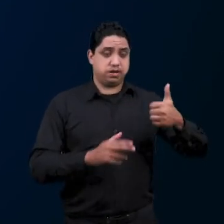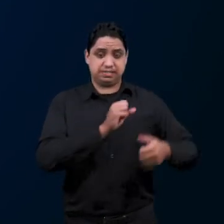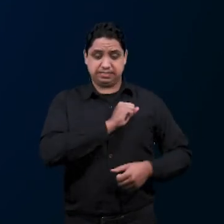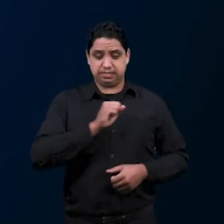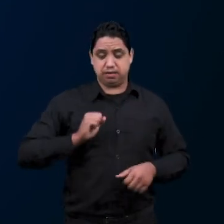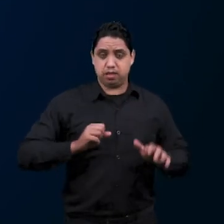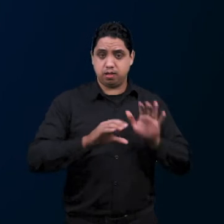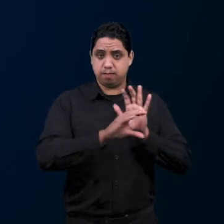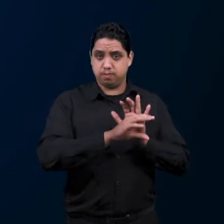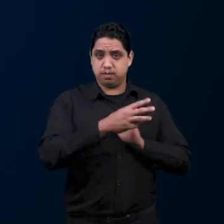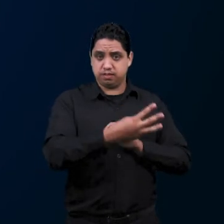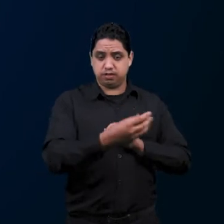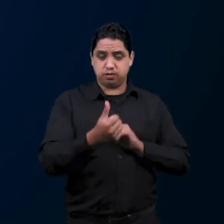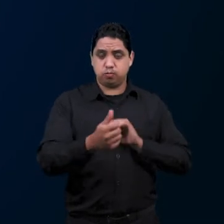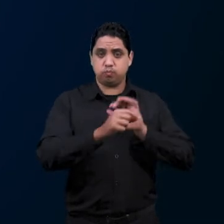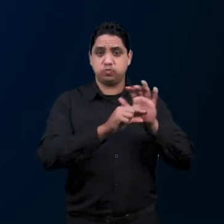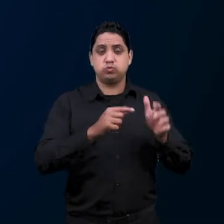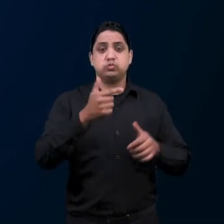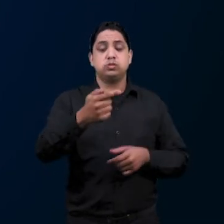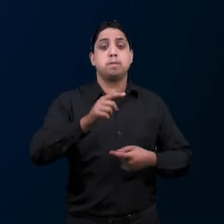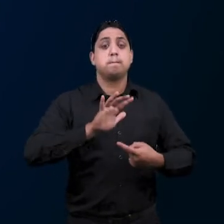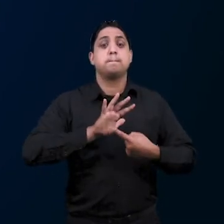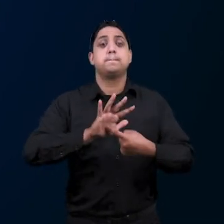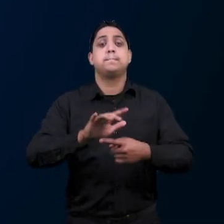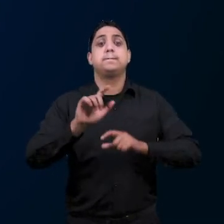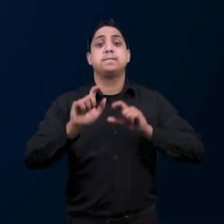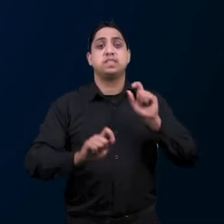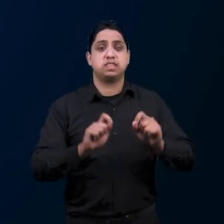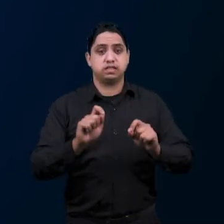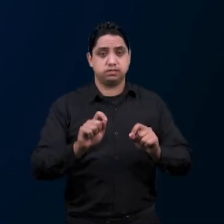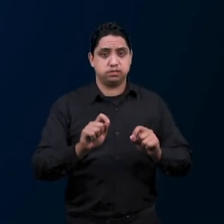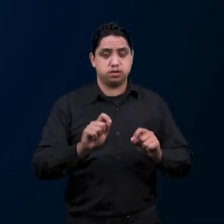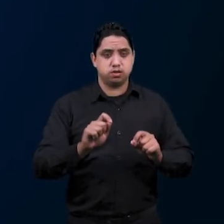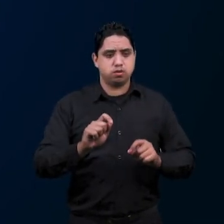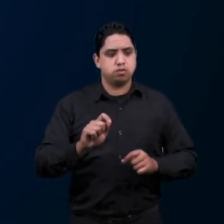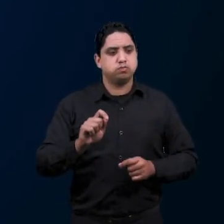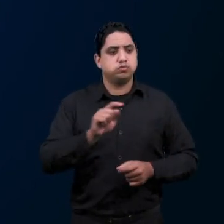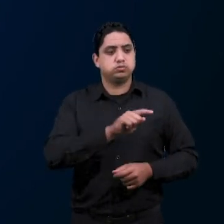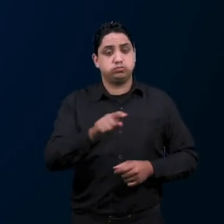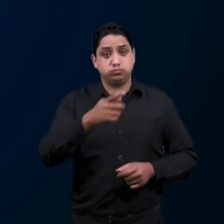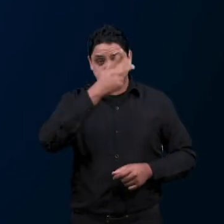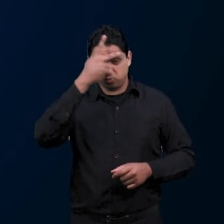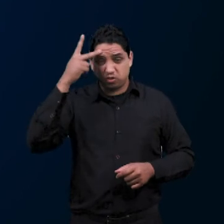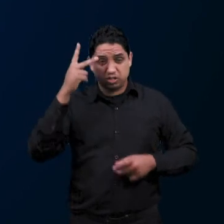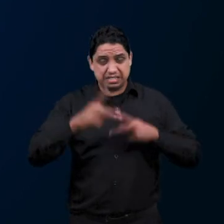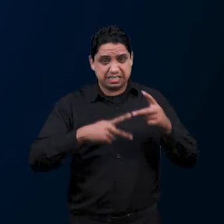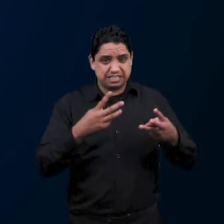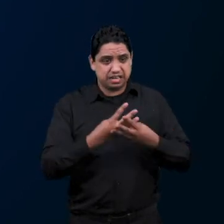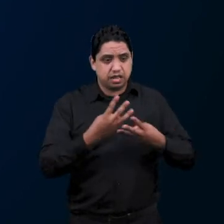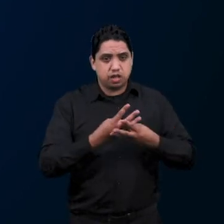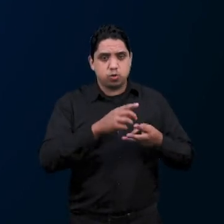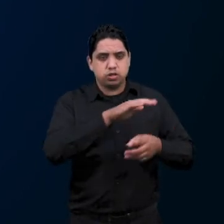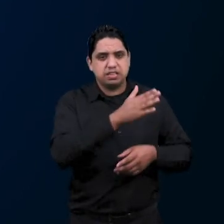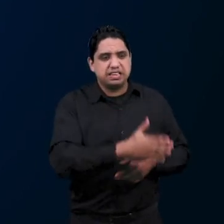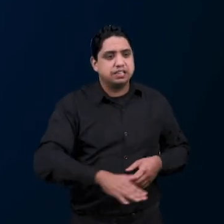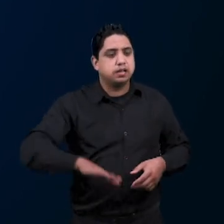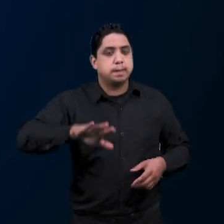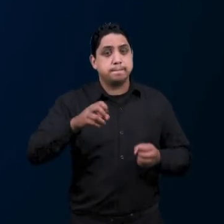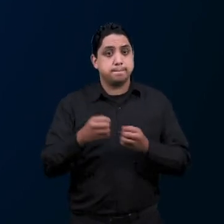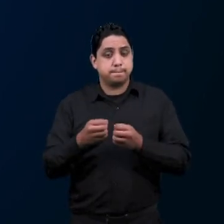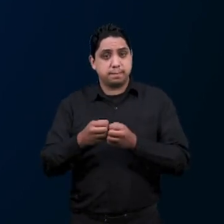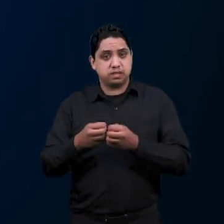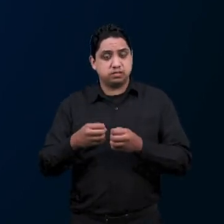1 Samuel 31, 7, o qual diz: e vendo os homens de Israel, que estavam desta banda do vale e desta banda